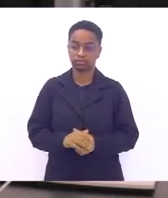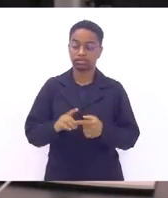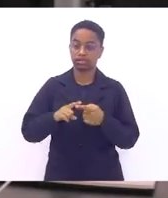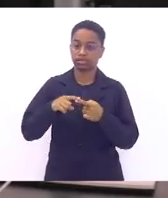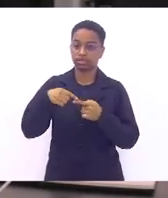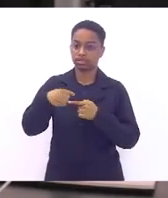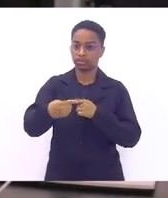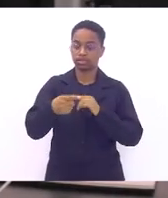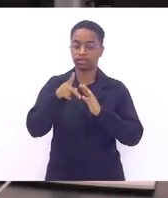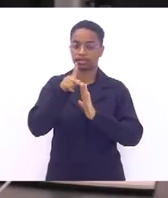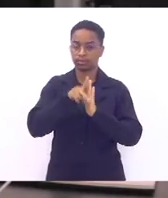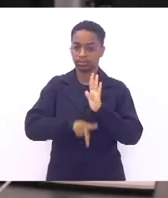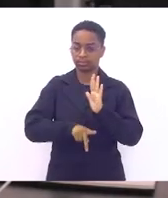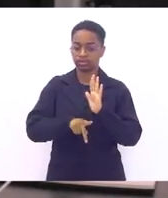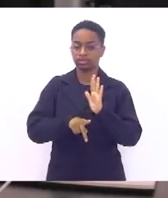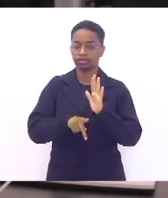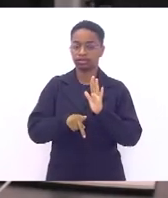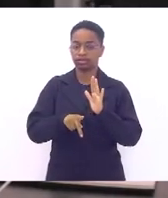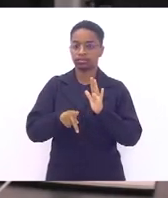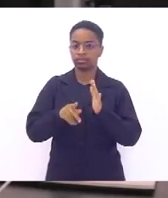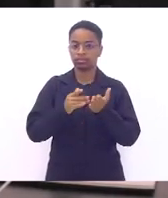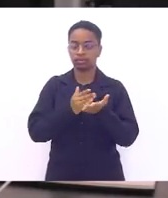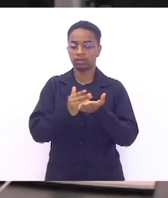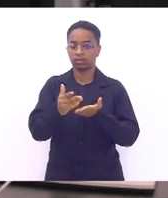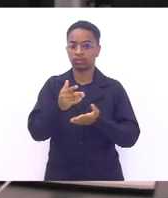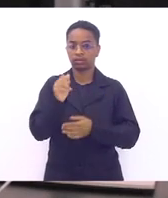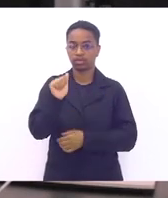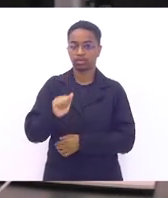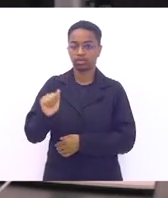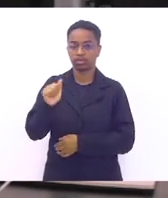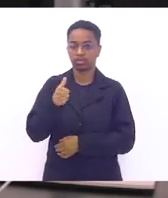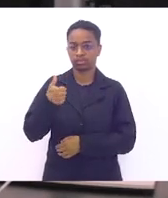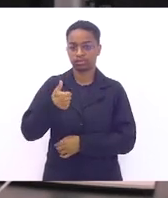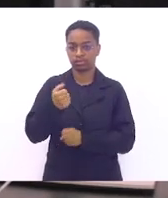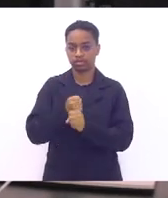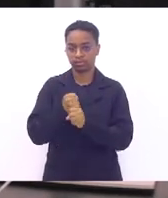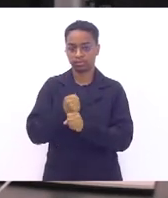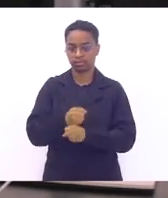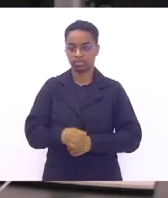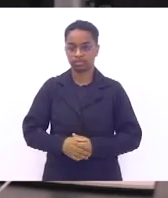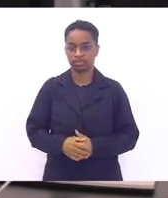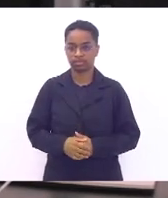projeto fosse lançado em agosto do primeiro ano. Então,